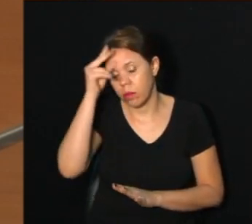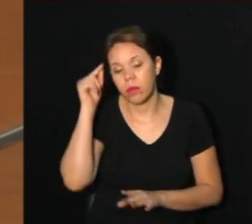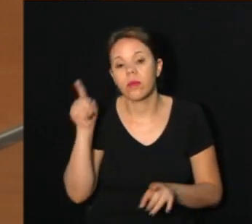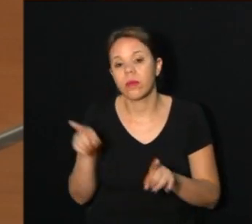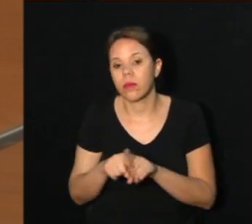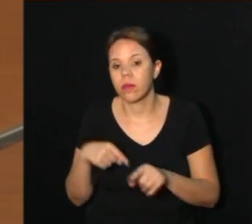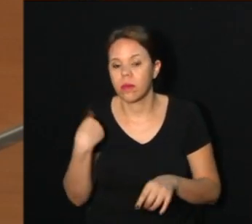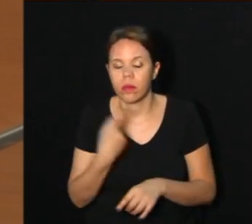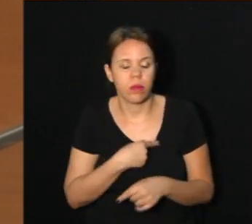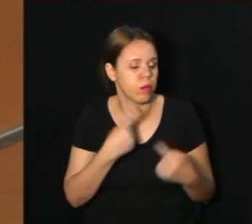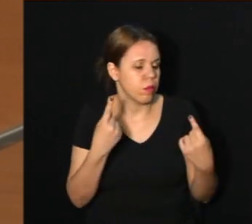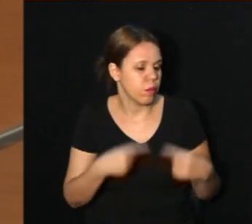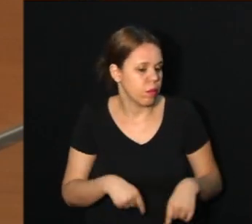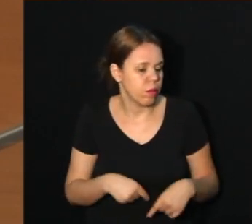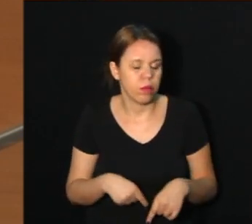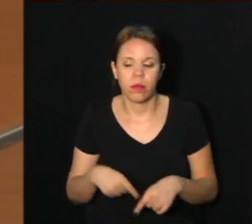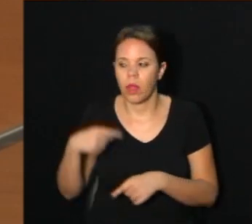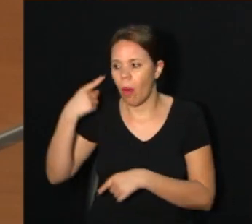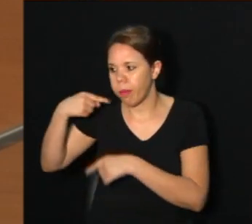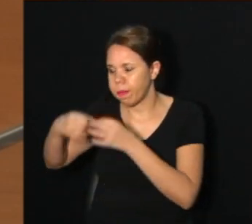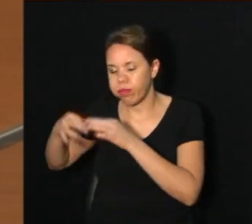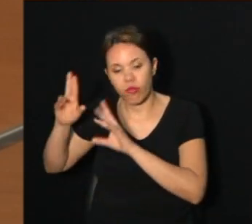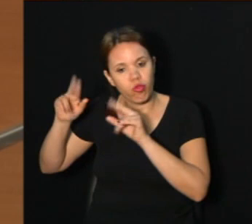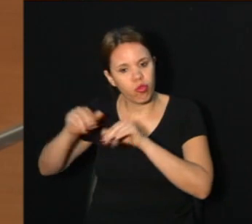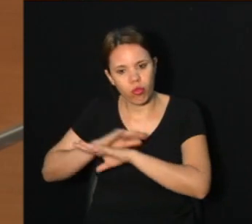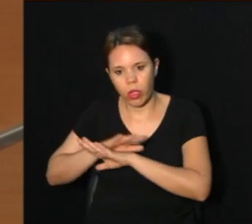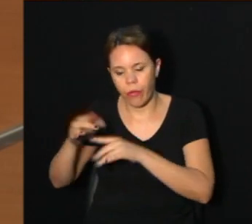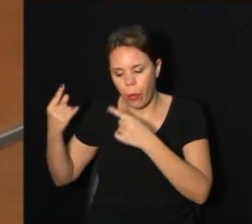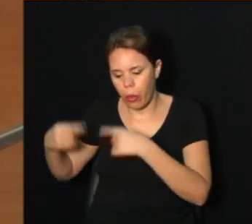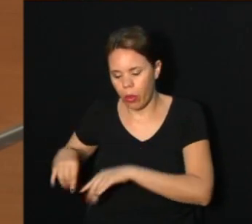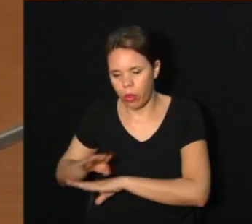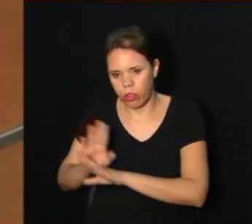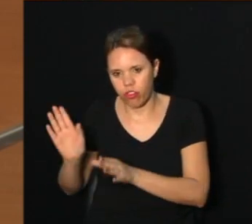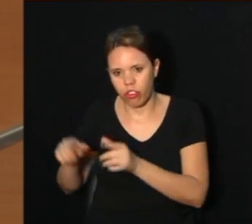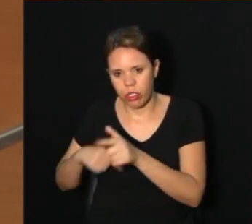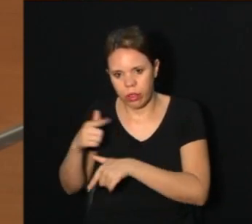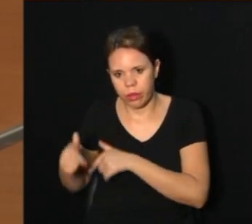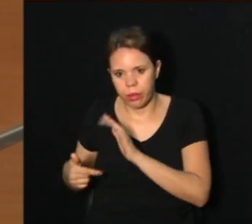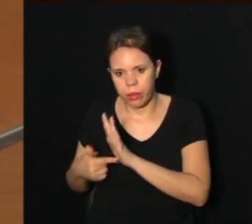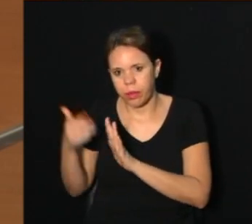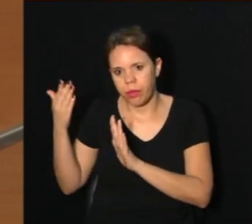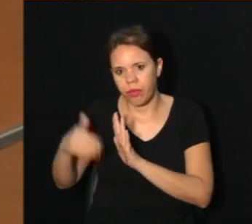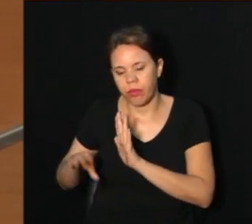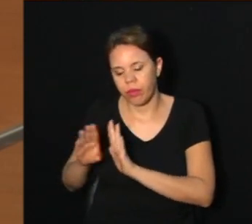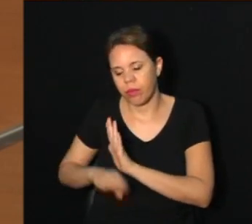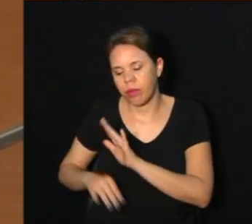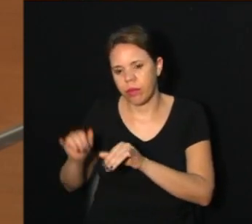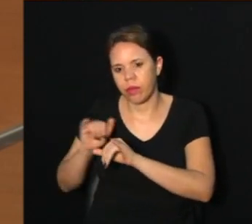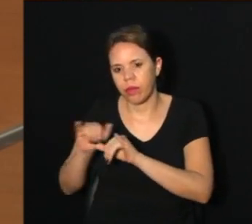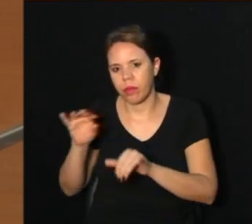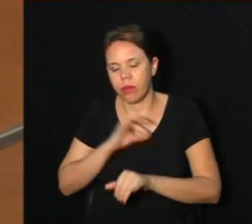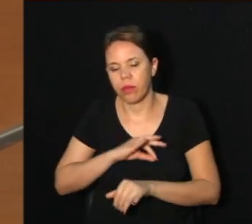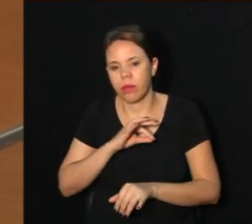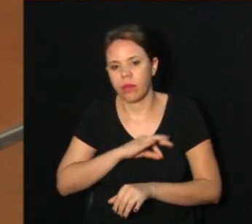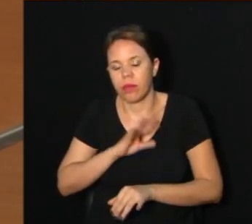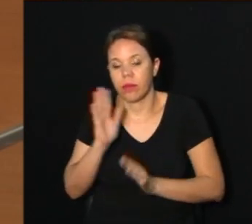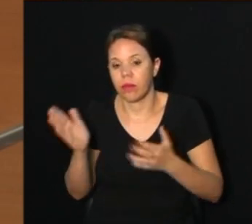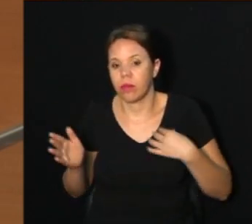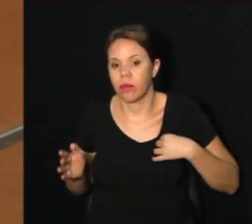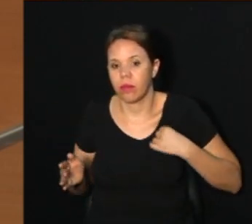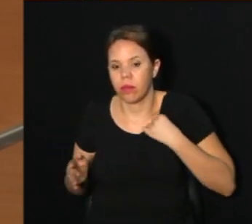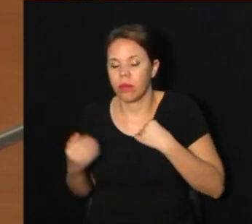somos contra a Procuradoria, nunca fomos, porque já fizemos, já colocamos isso em nossa pauta de campanha salarial. Agora,